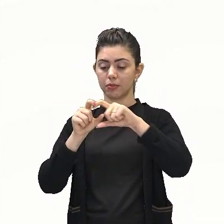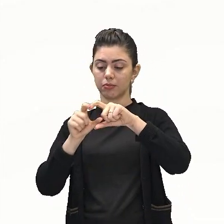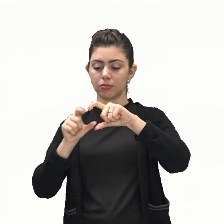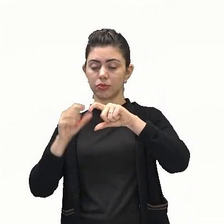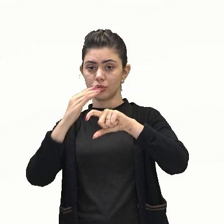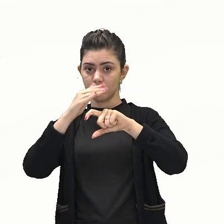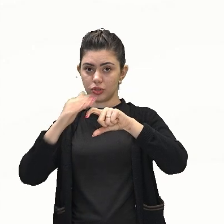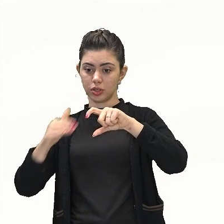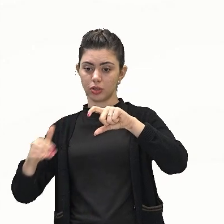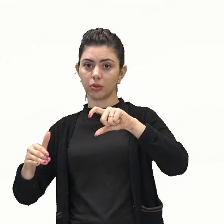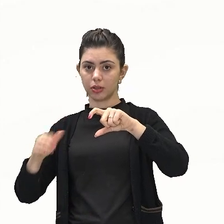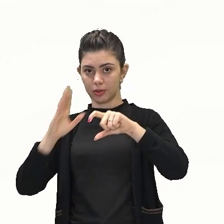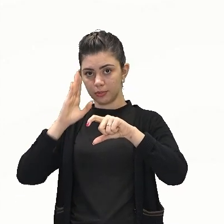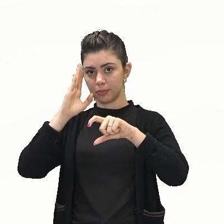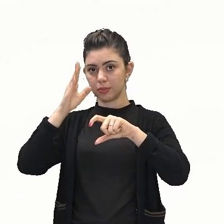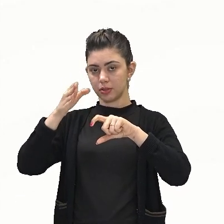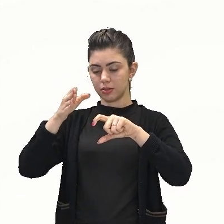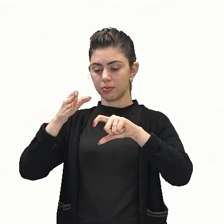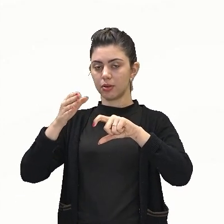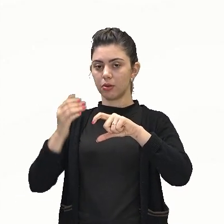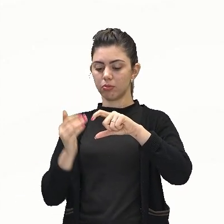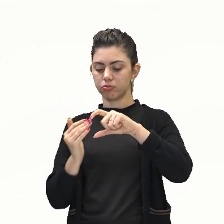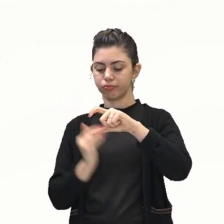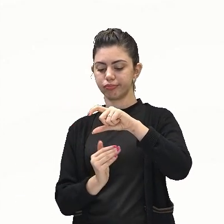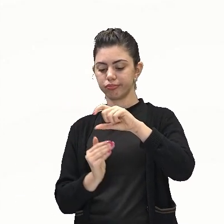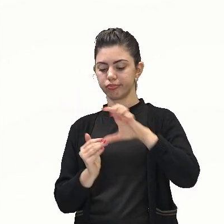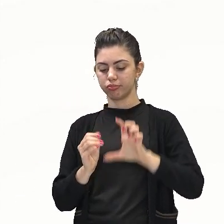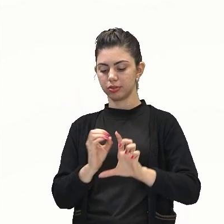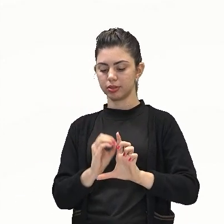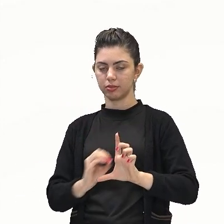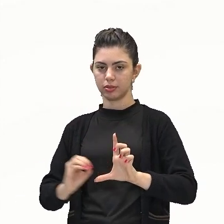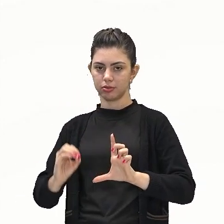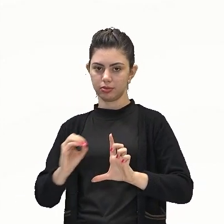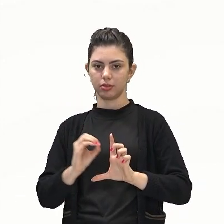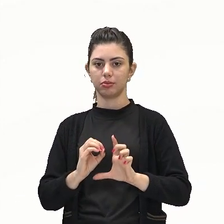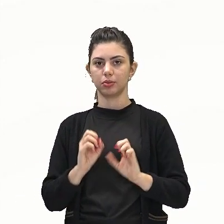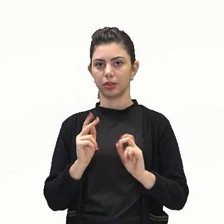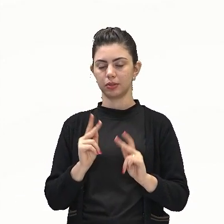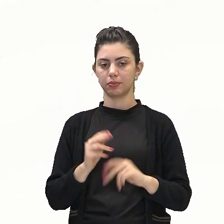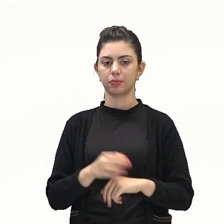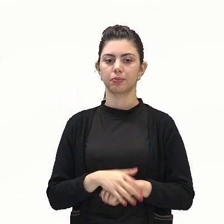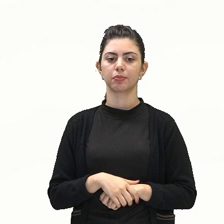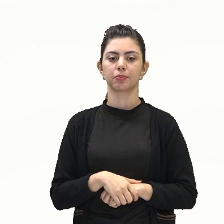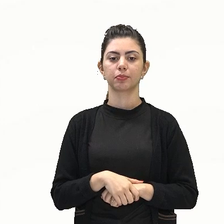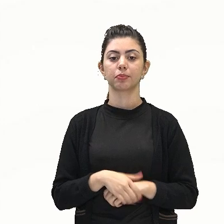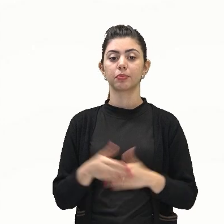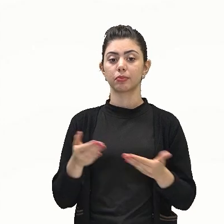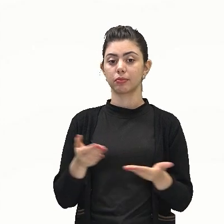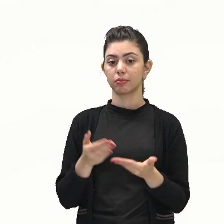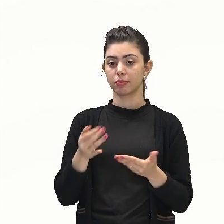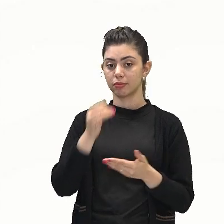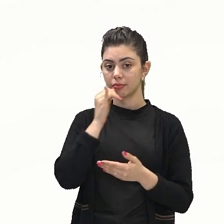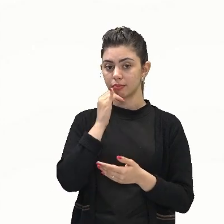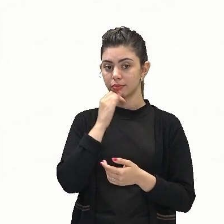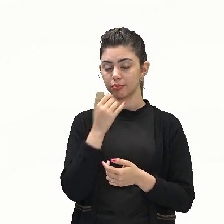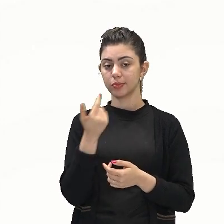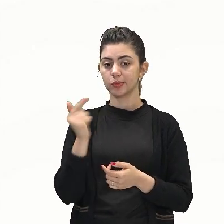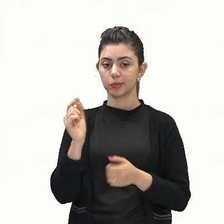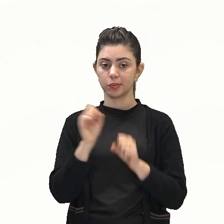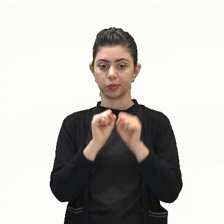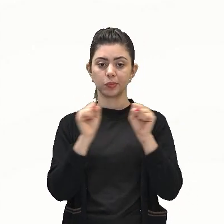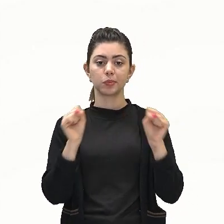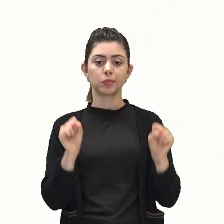diagonal, considerada aqui como principal, 0. Observe outros exemplos de sistema